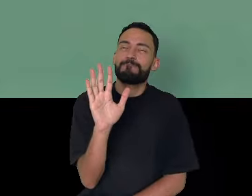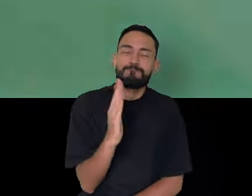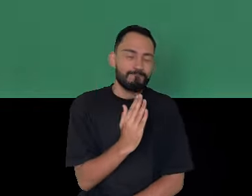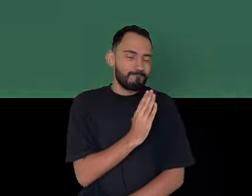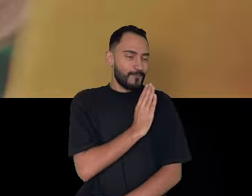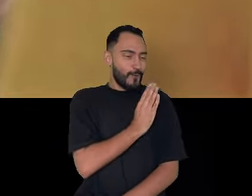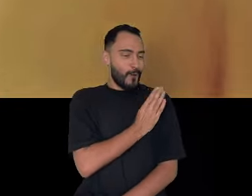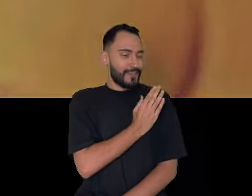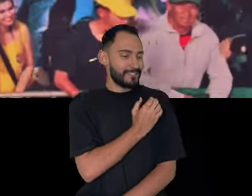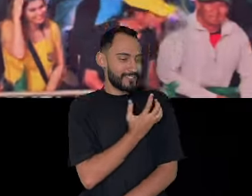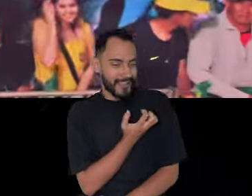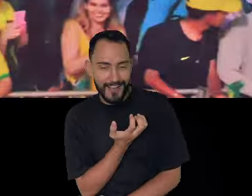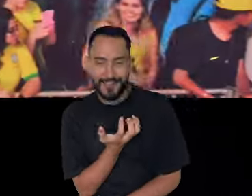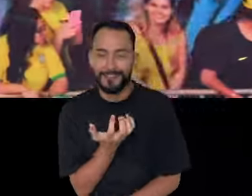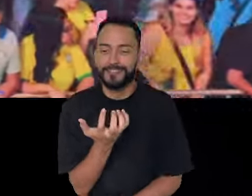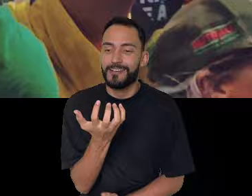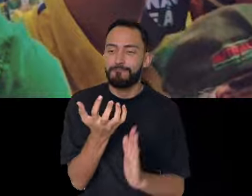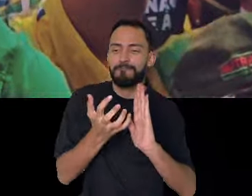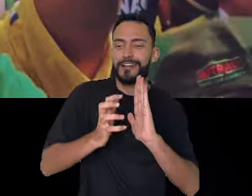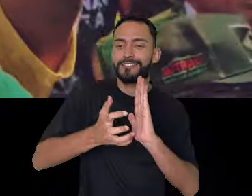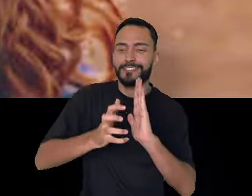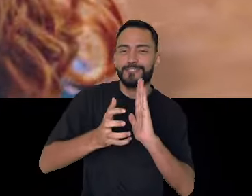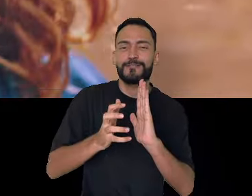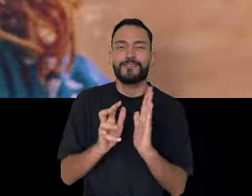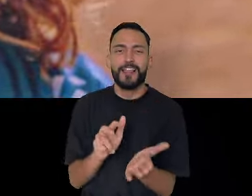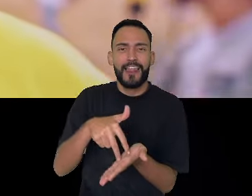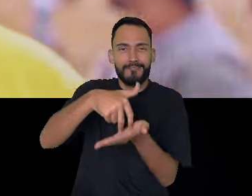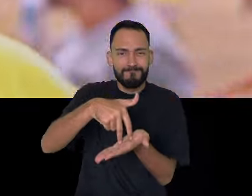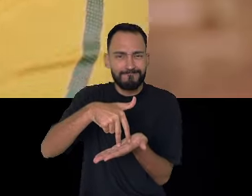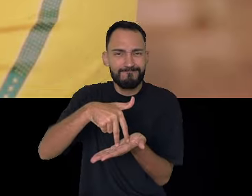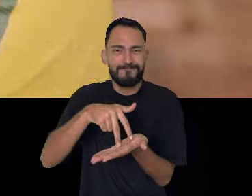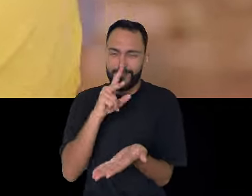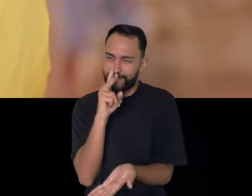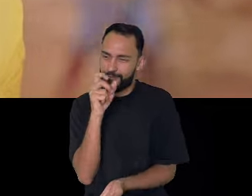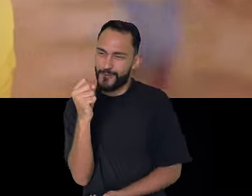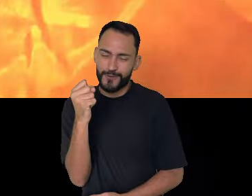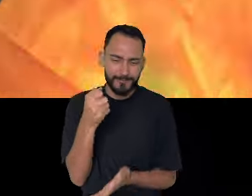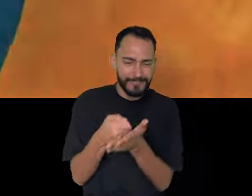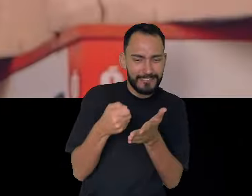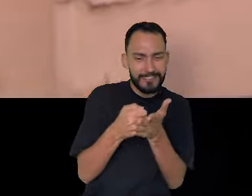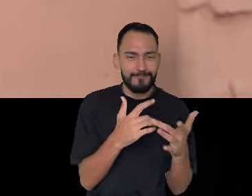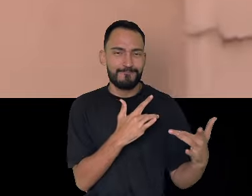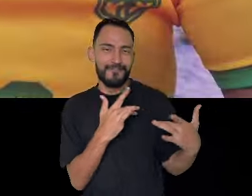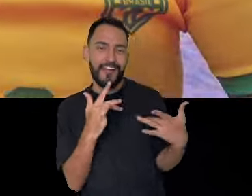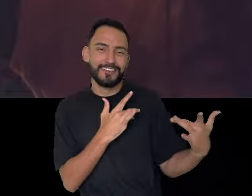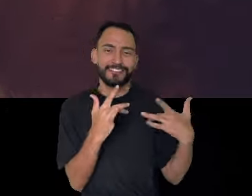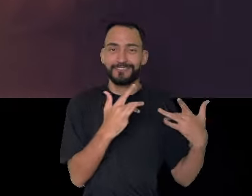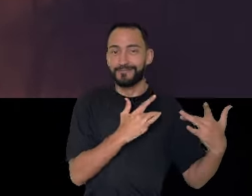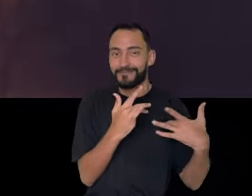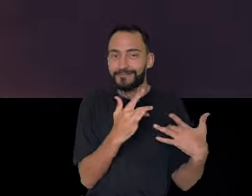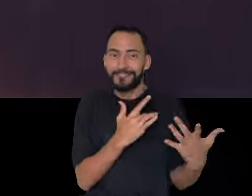meu coração. Somos um partido valente, cheio de garra e